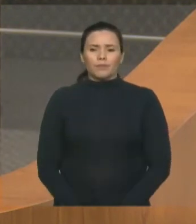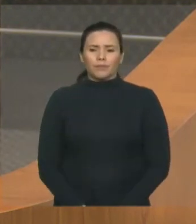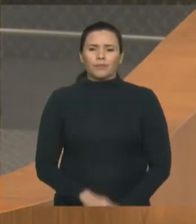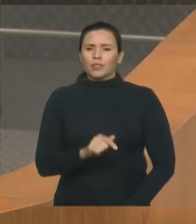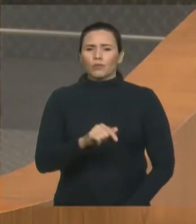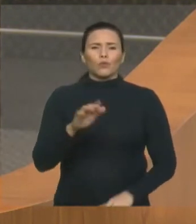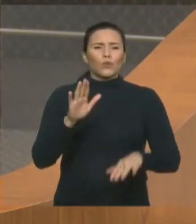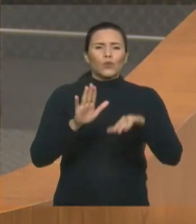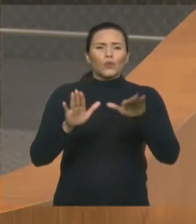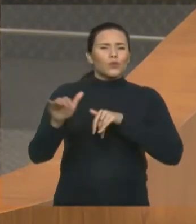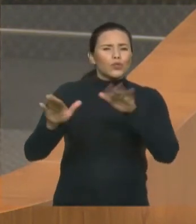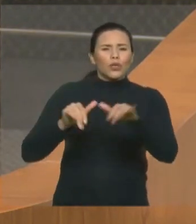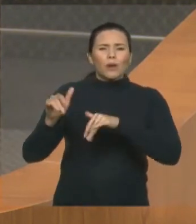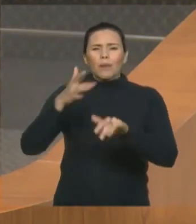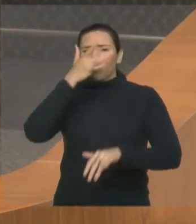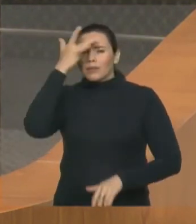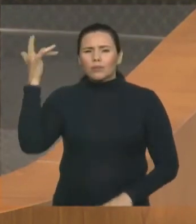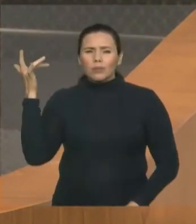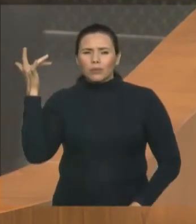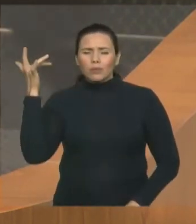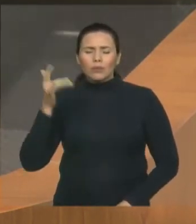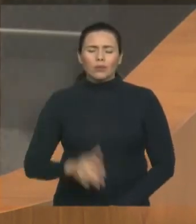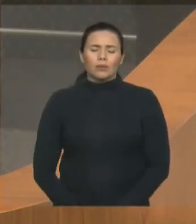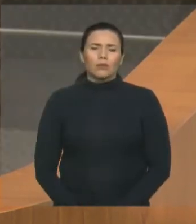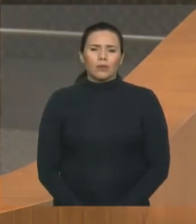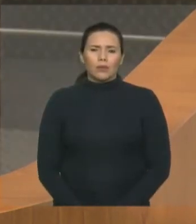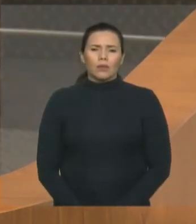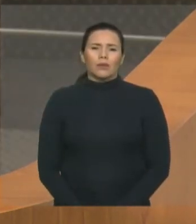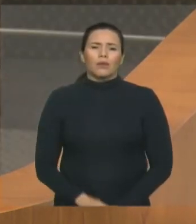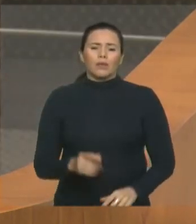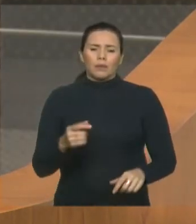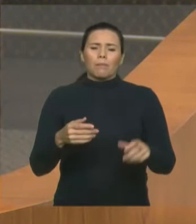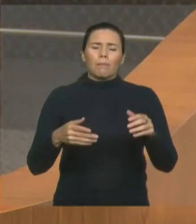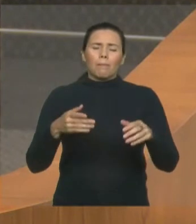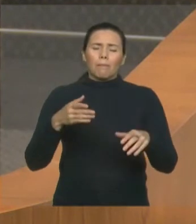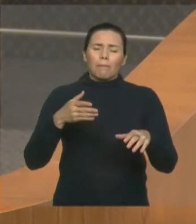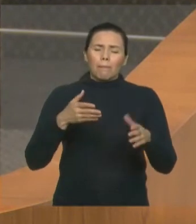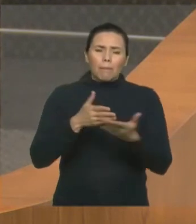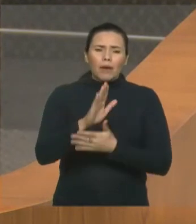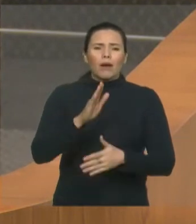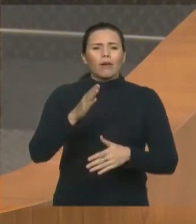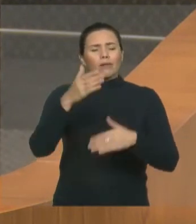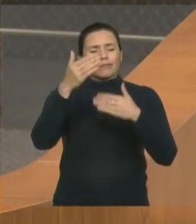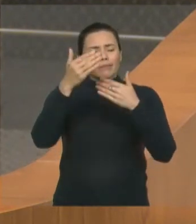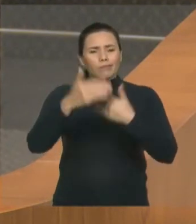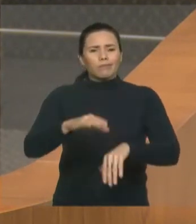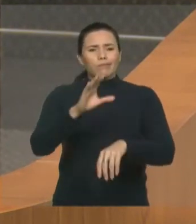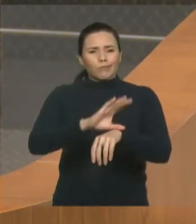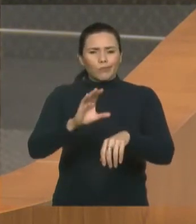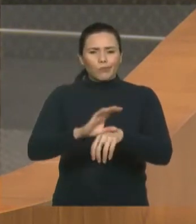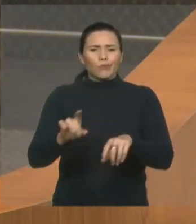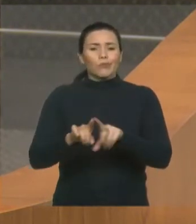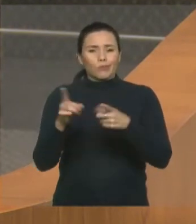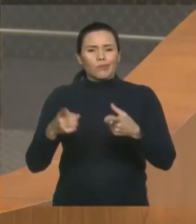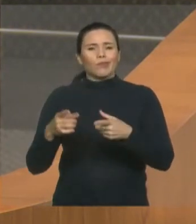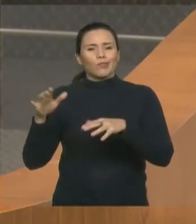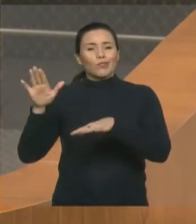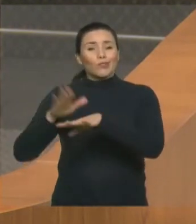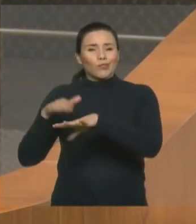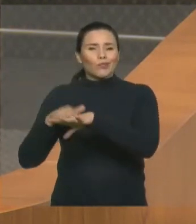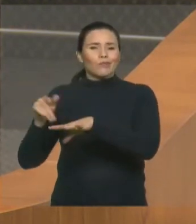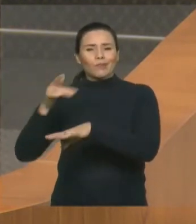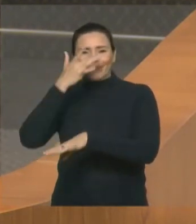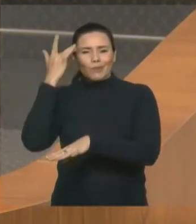poder se aparelhar para defender dos seus crimes, que são gigantes. Mortes, como eu estou citando, ausência de leitos, como eu